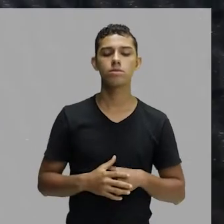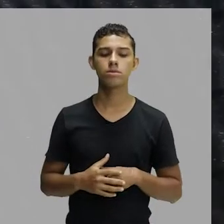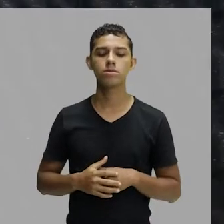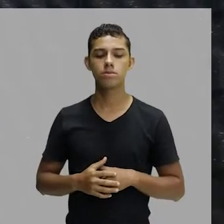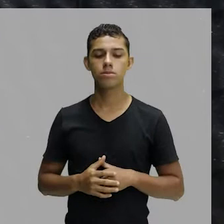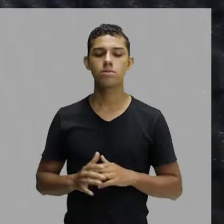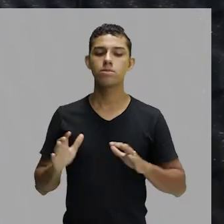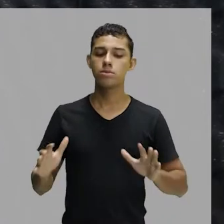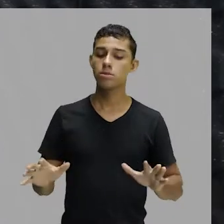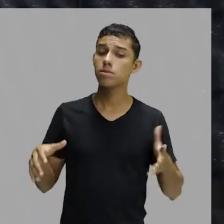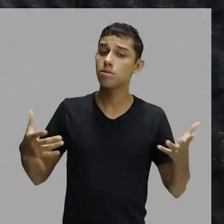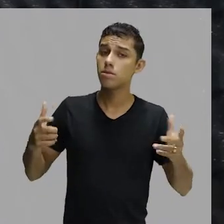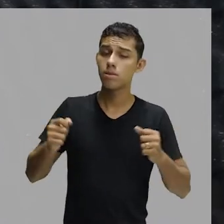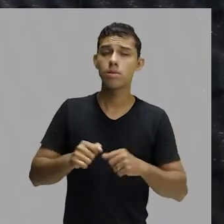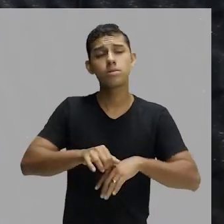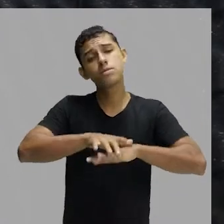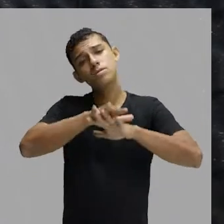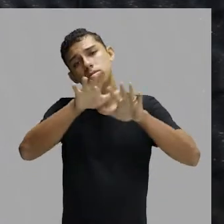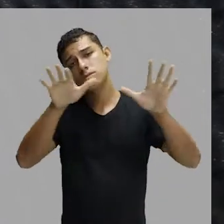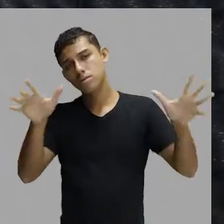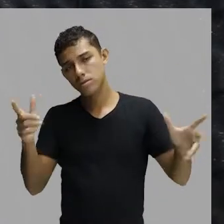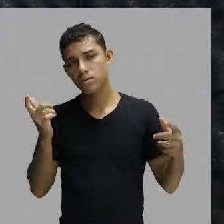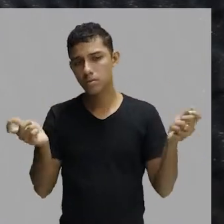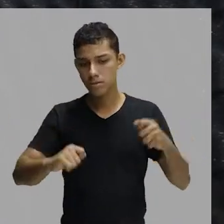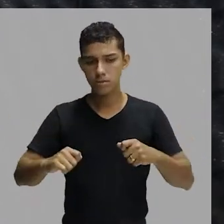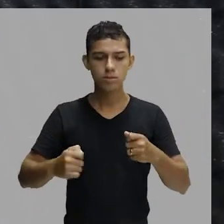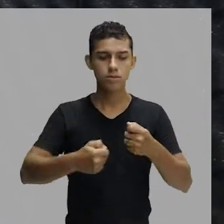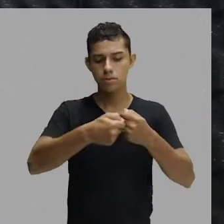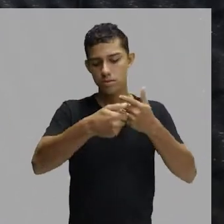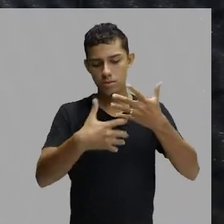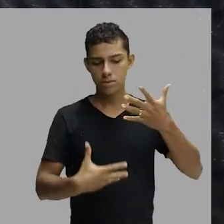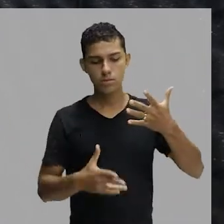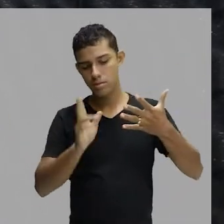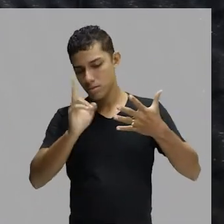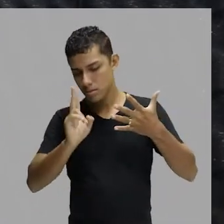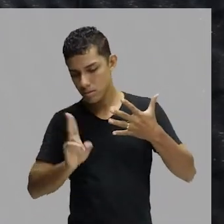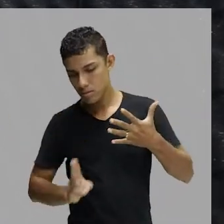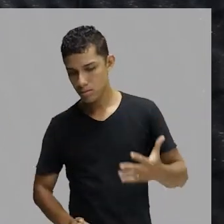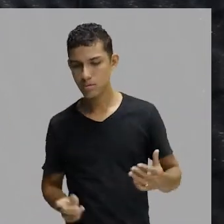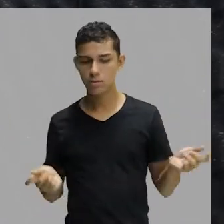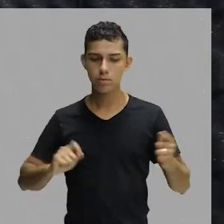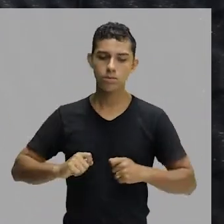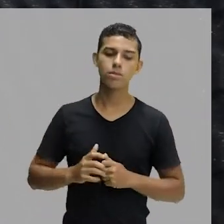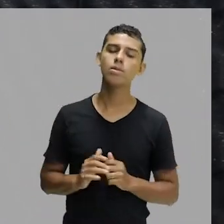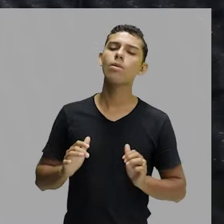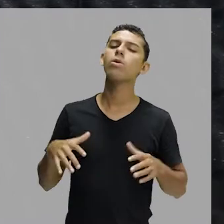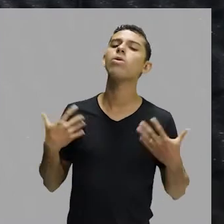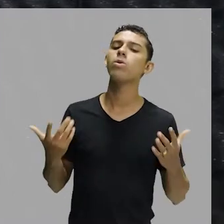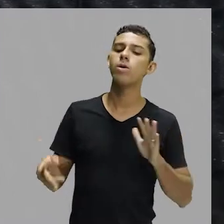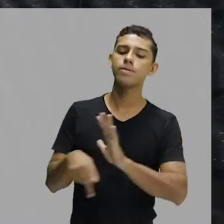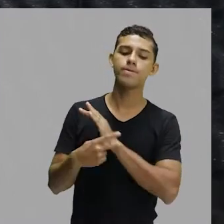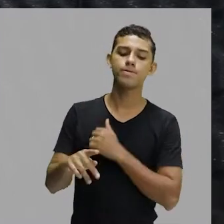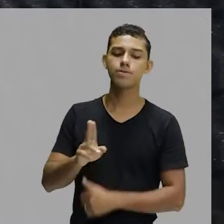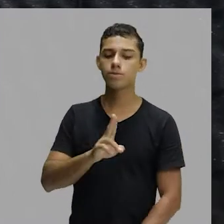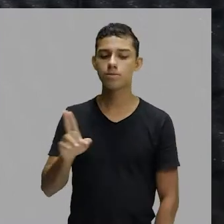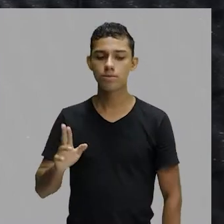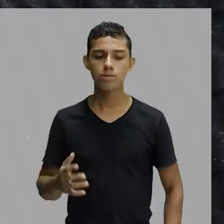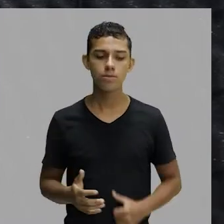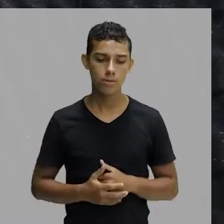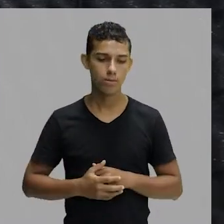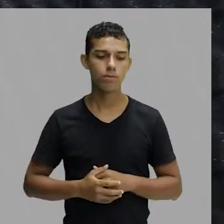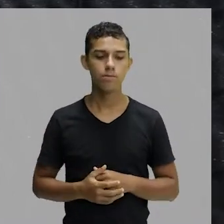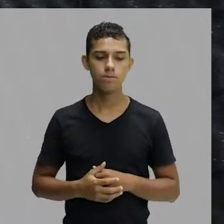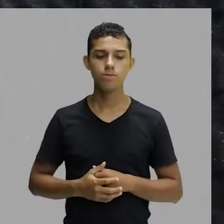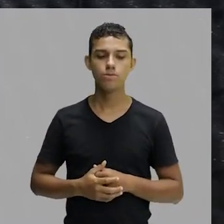temos uma gama enorme de compostos oxigenados. Qual deles essa estrutura